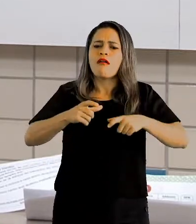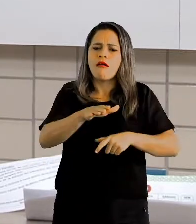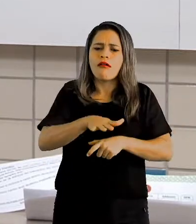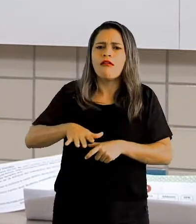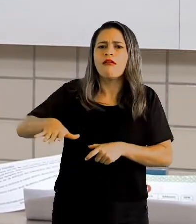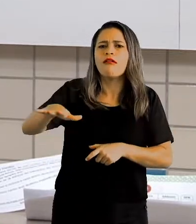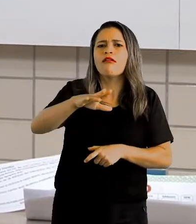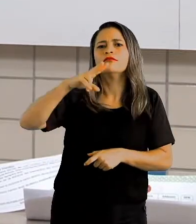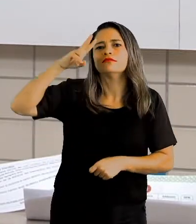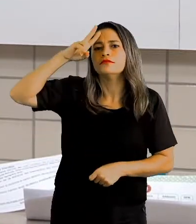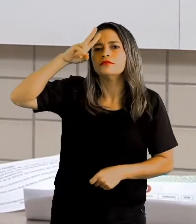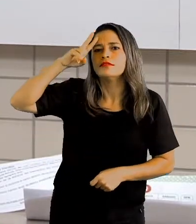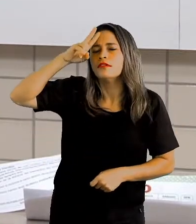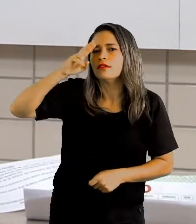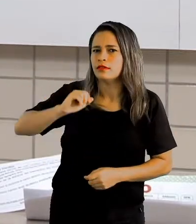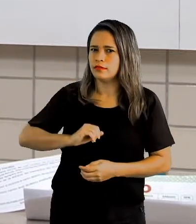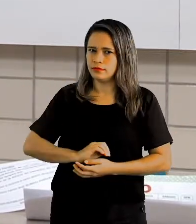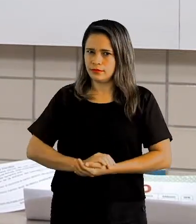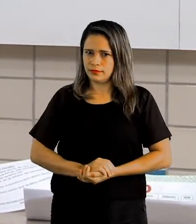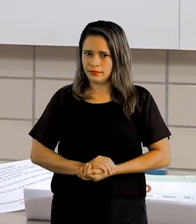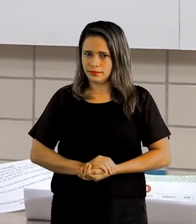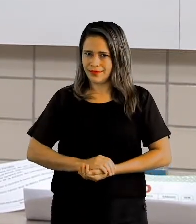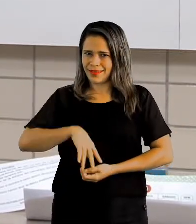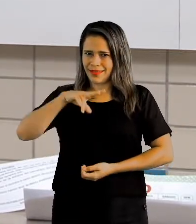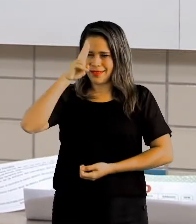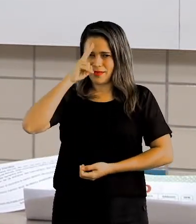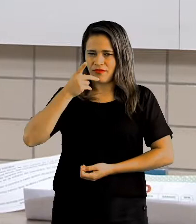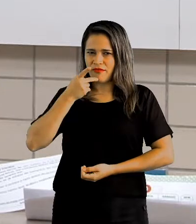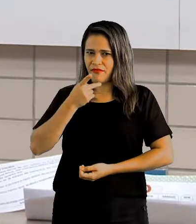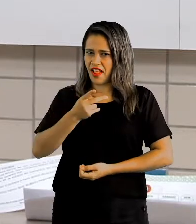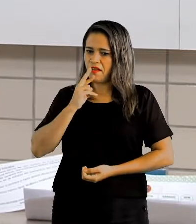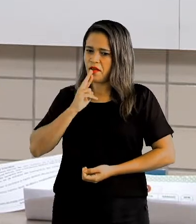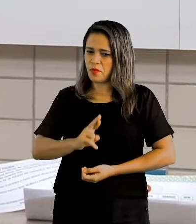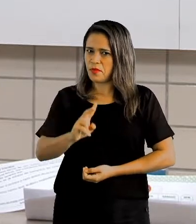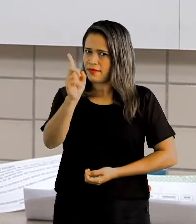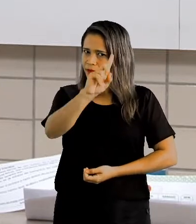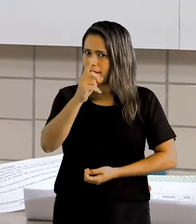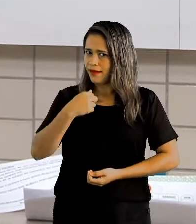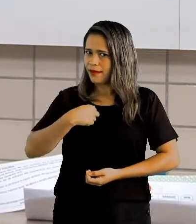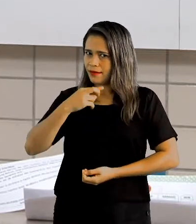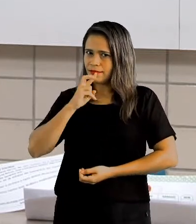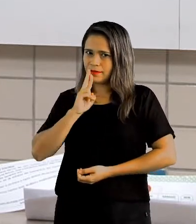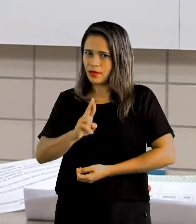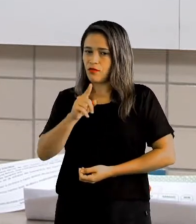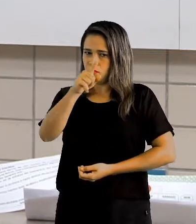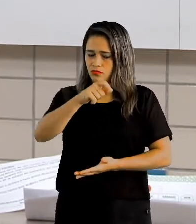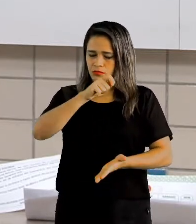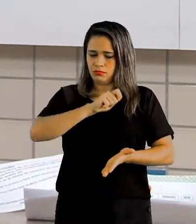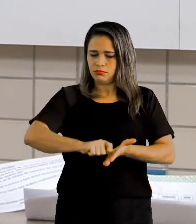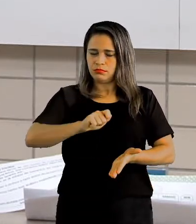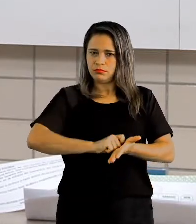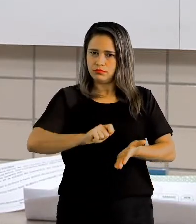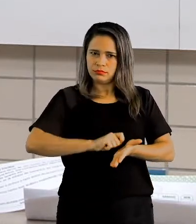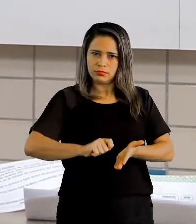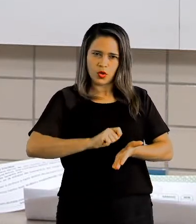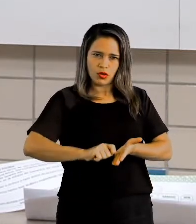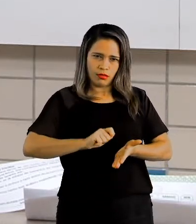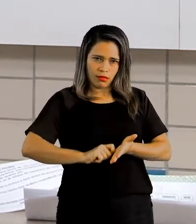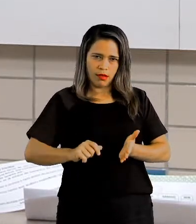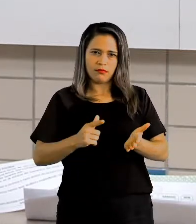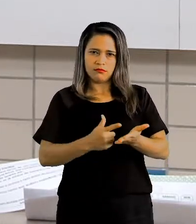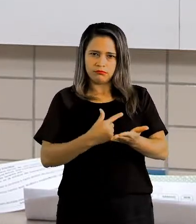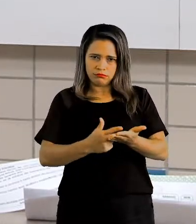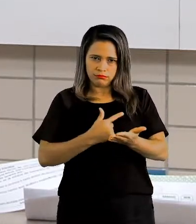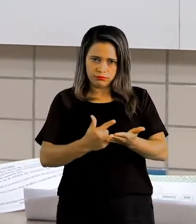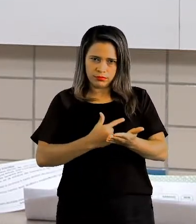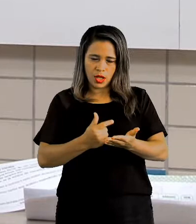história? Eu falei para vocês que eu não ia dar resposta. Vocês vão anotar no bloquinho de vocês, no caderno, e vão